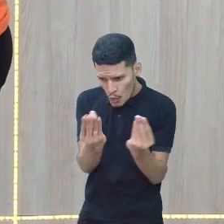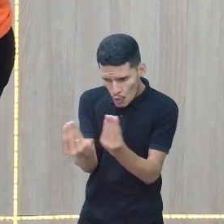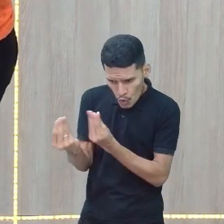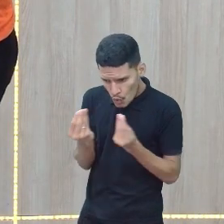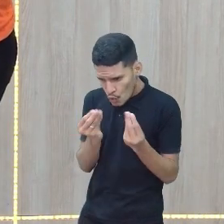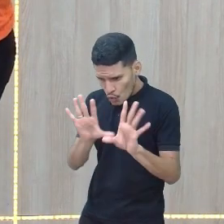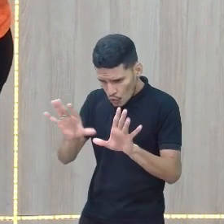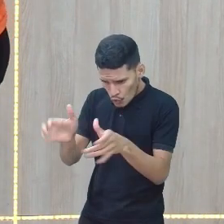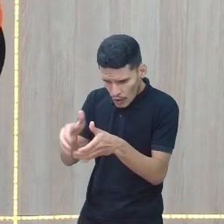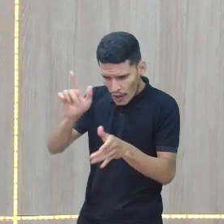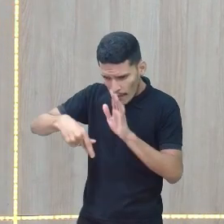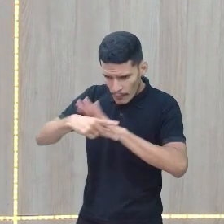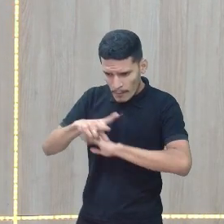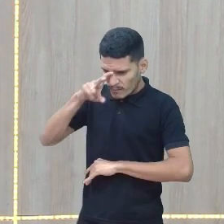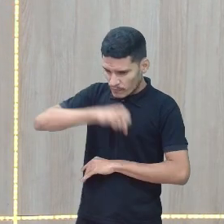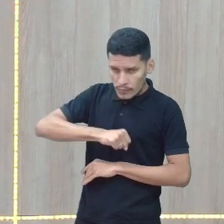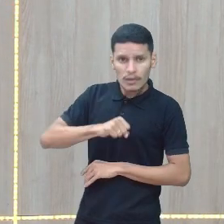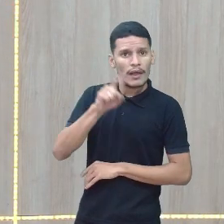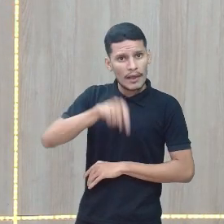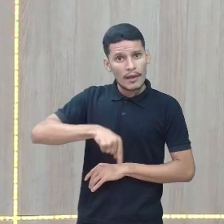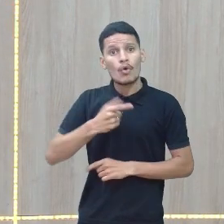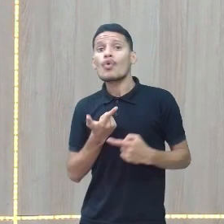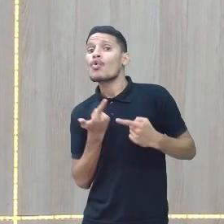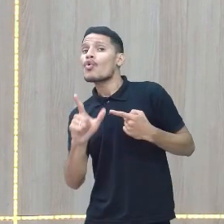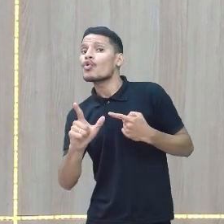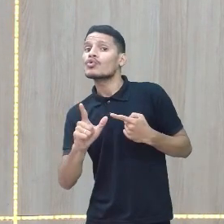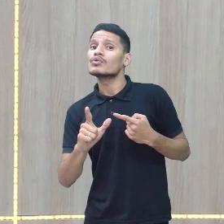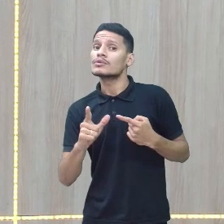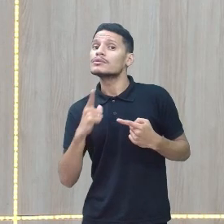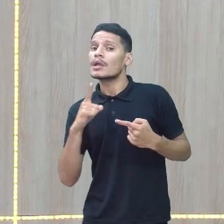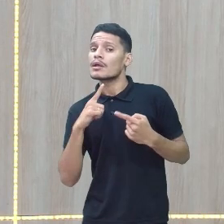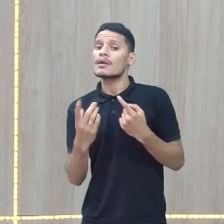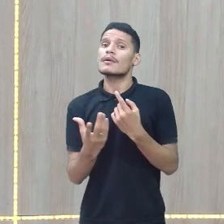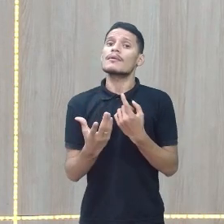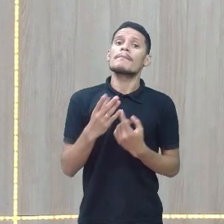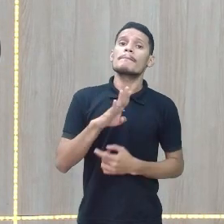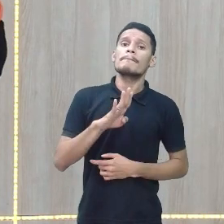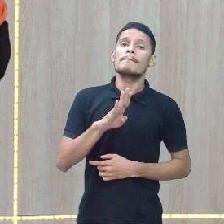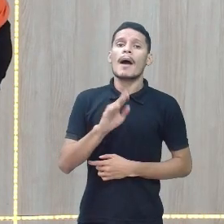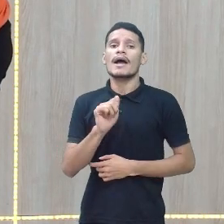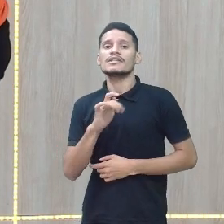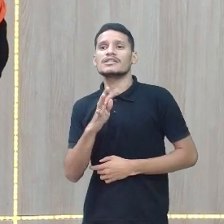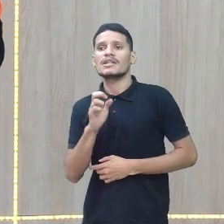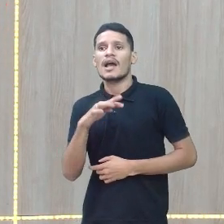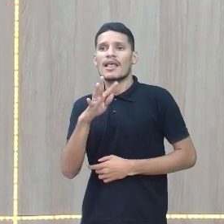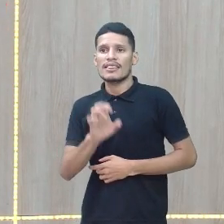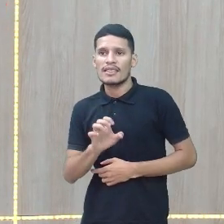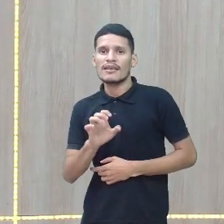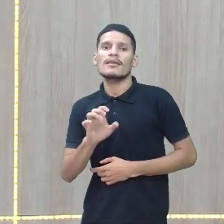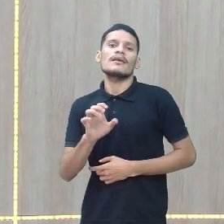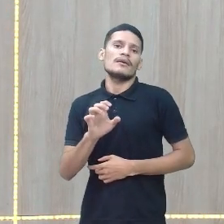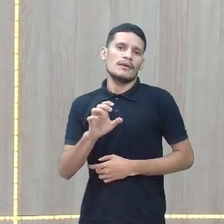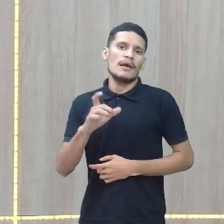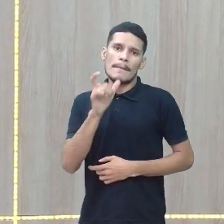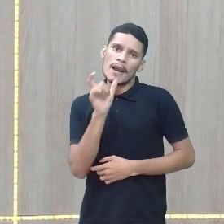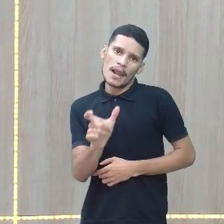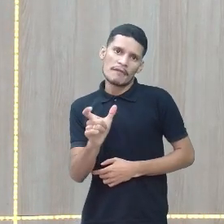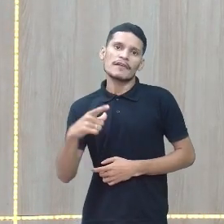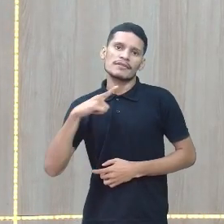o advérbio de intensidade ou tem outras? Tem outras, tem bastante, não é? Então, nós